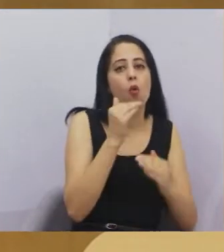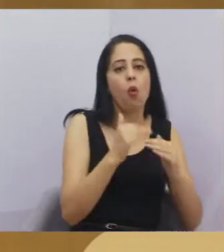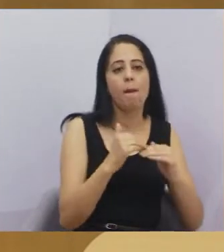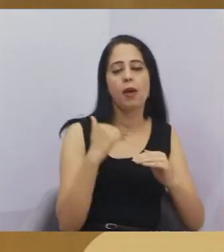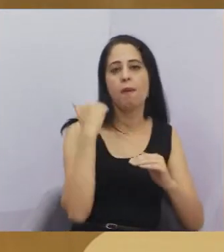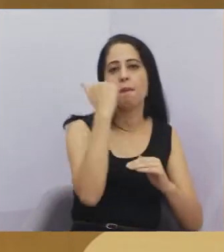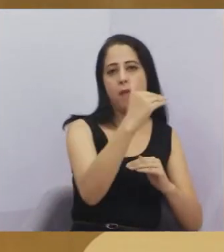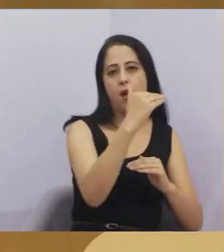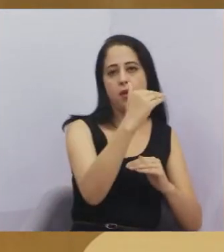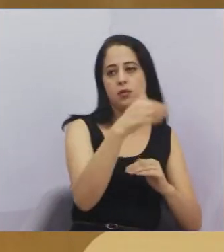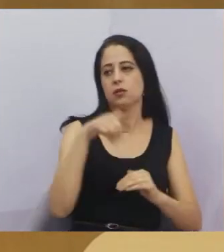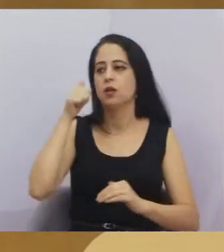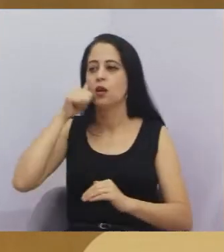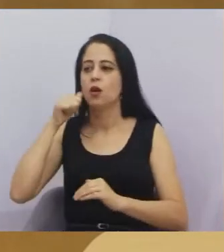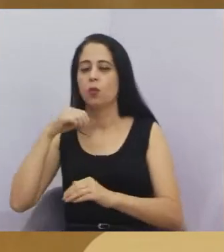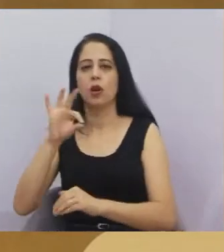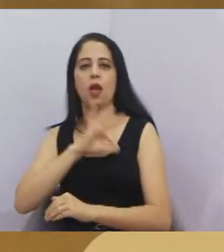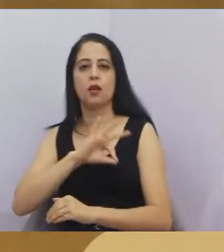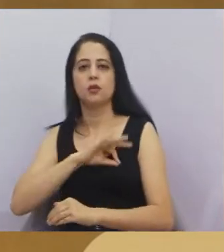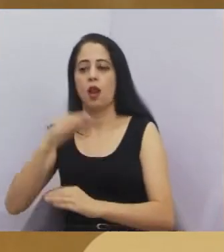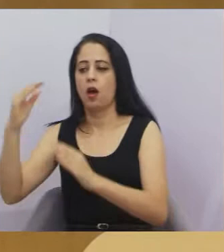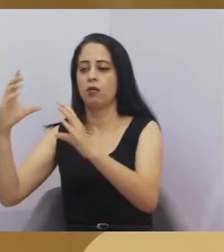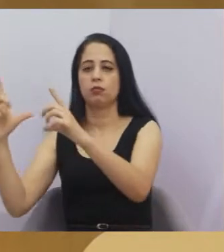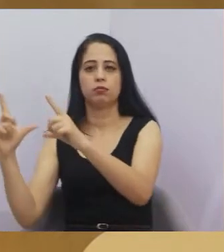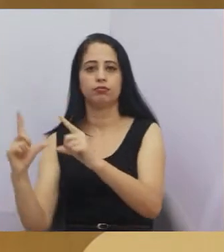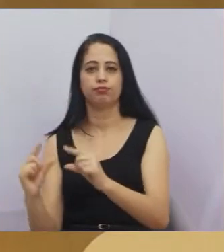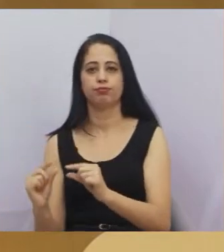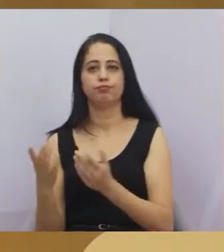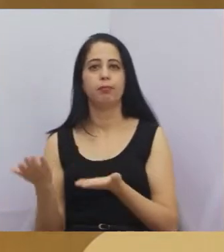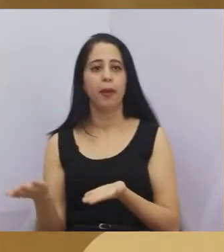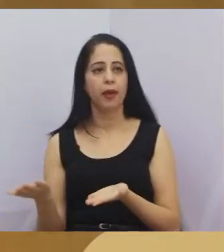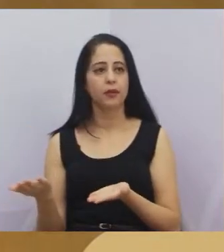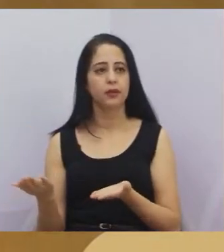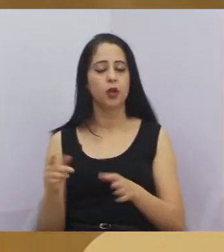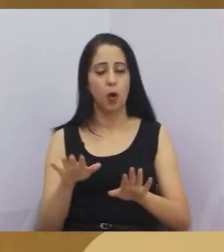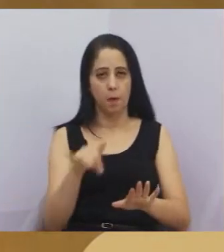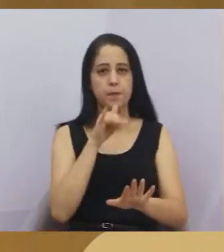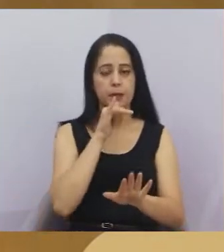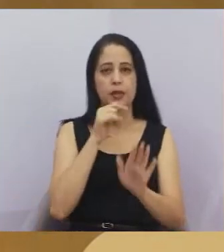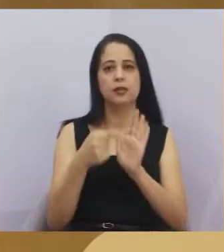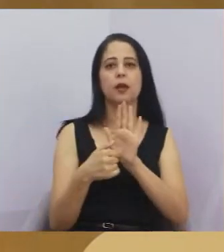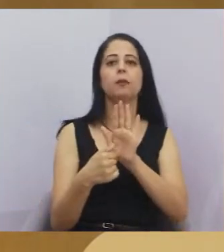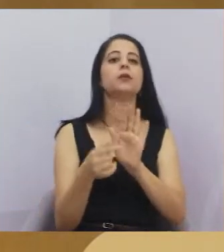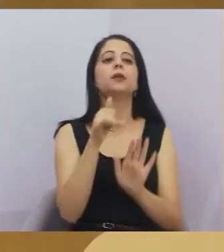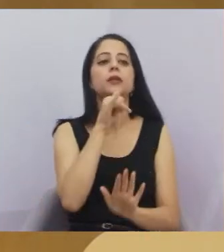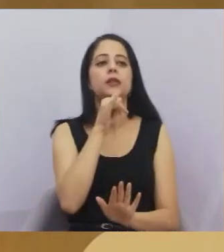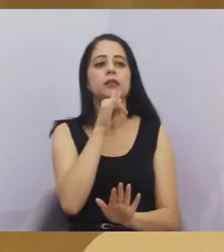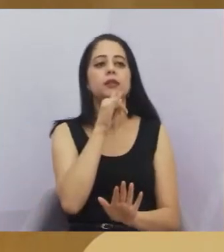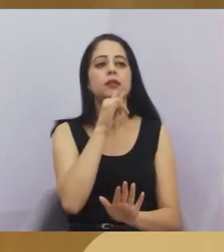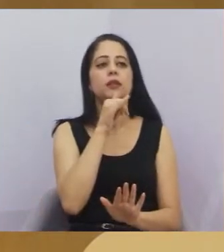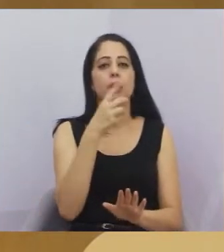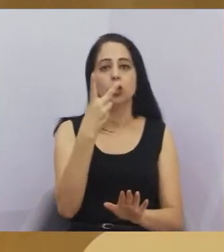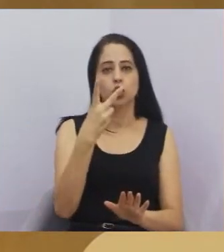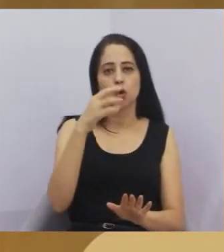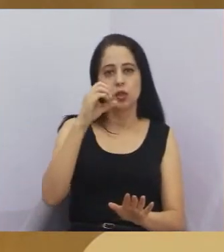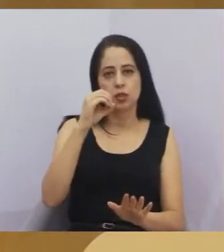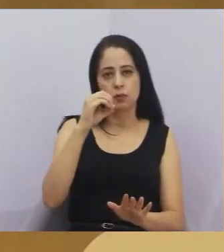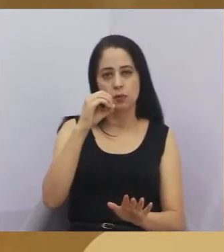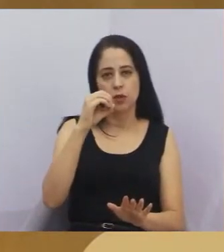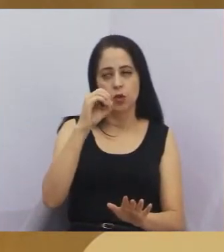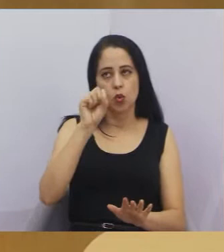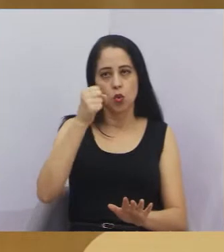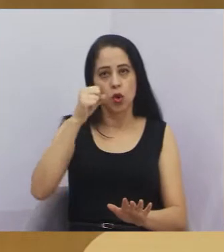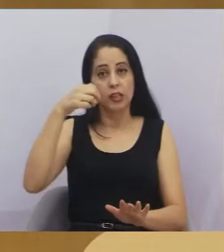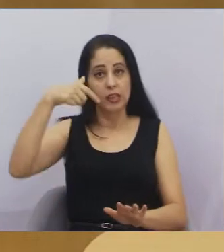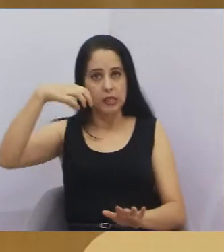Não é fictício, está aqui, né, em números, dizendo aqui, por exemplo, que só em